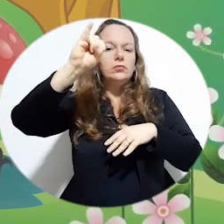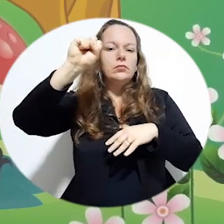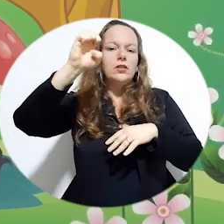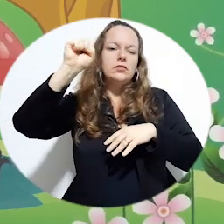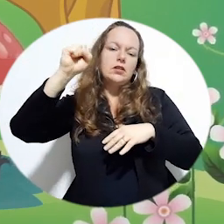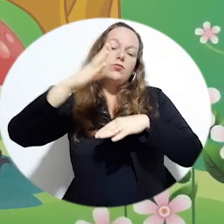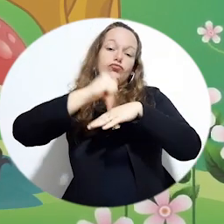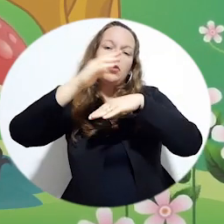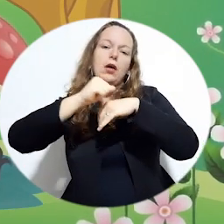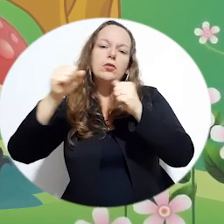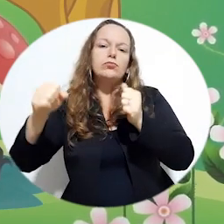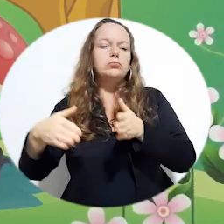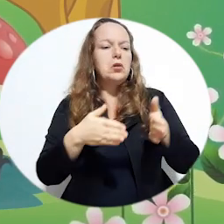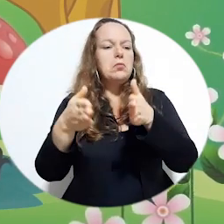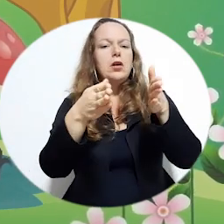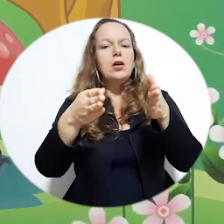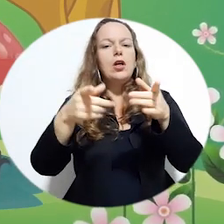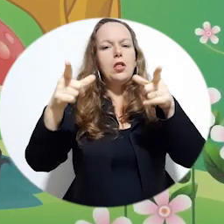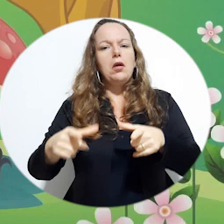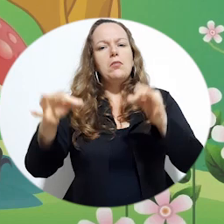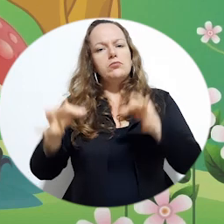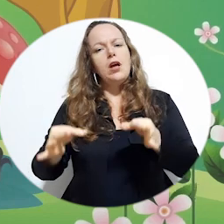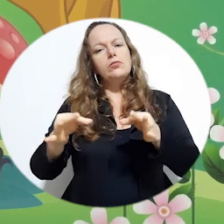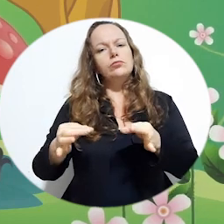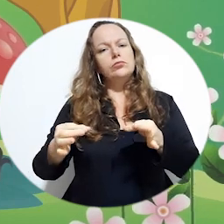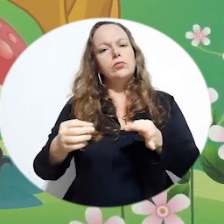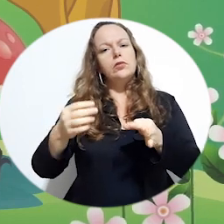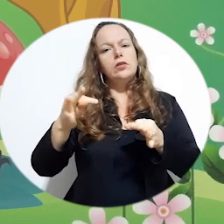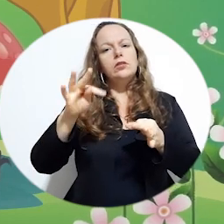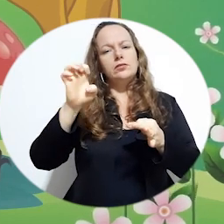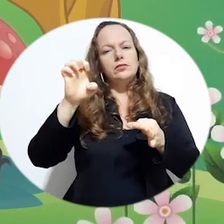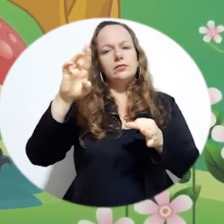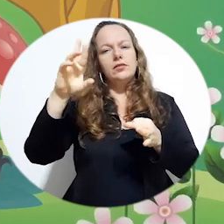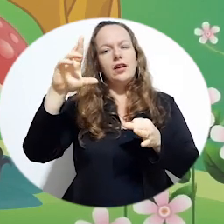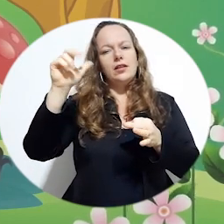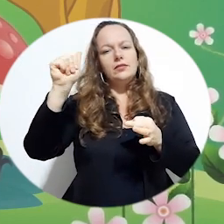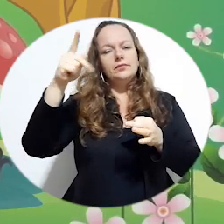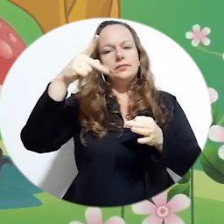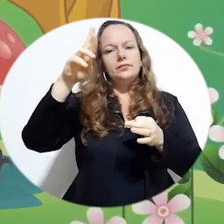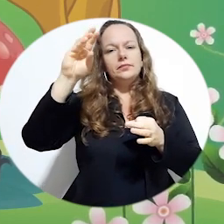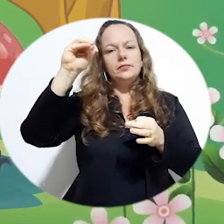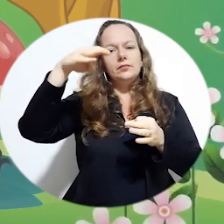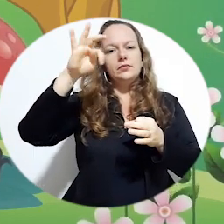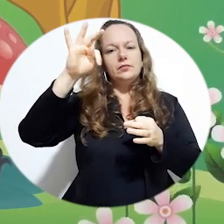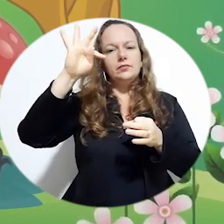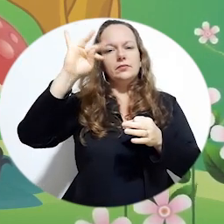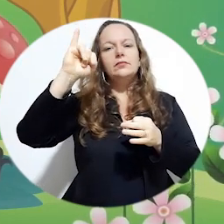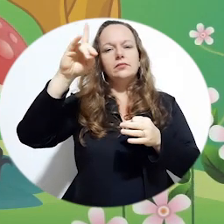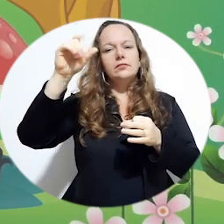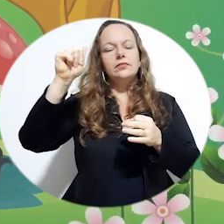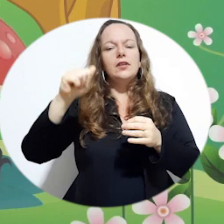do Egito e encaminhar para a Terra Prometida. Então, quando Moisés fez isso, tirou o povo